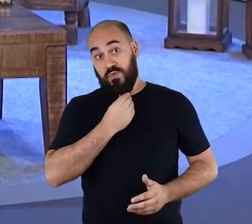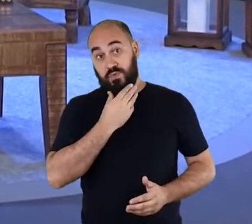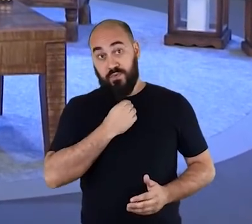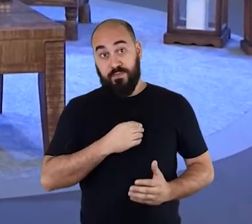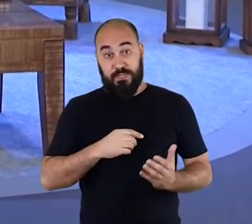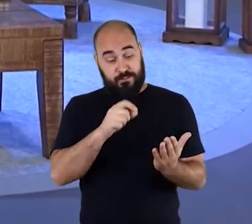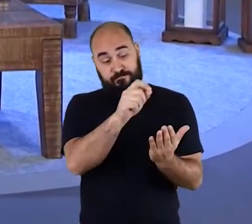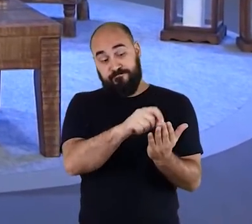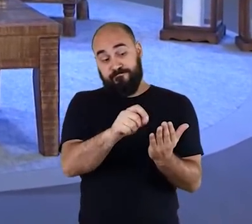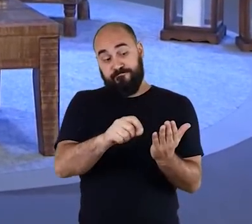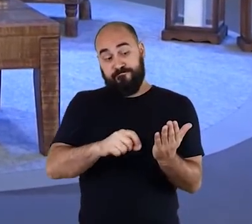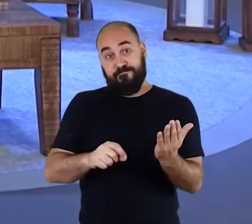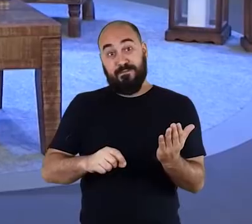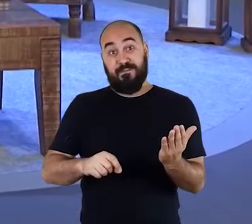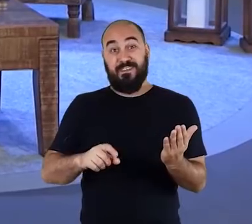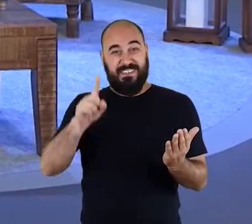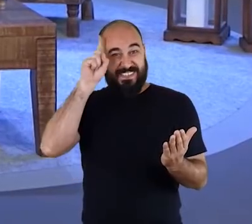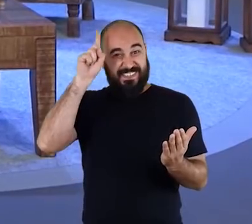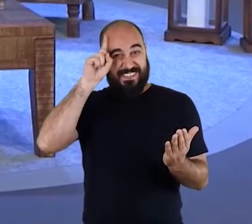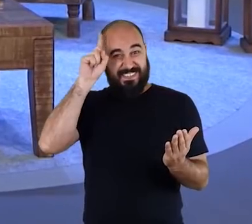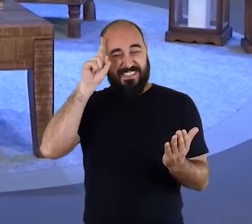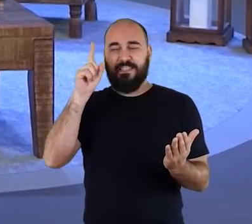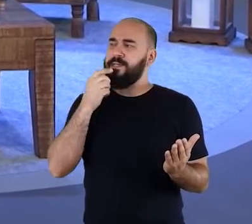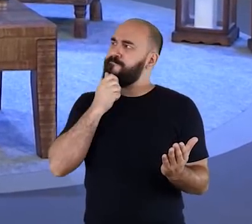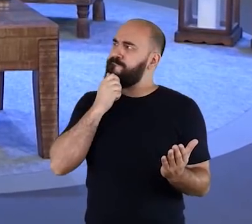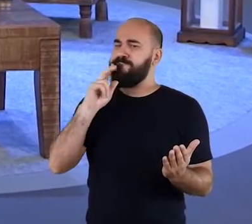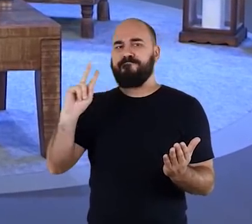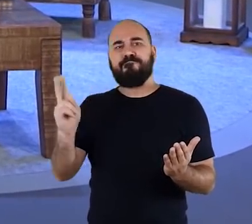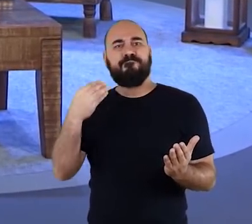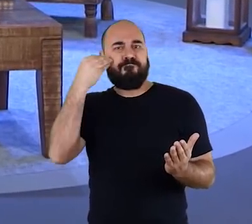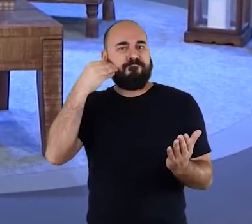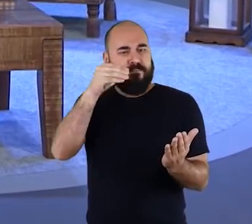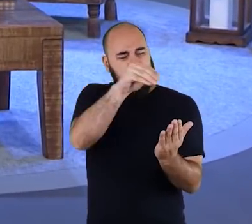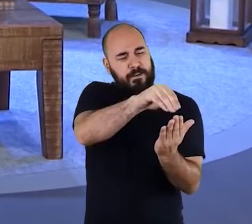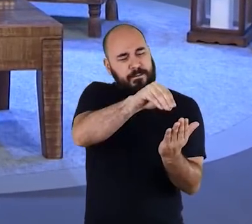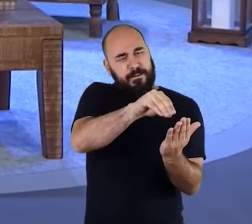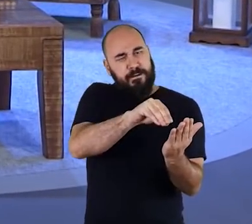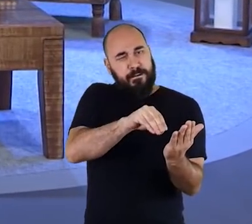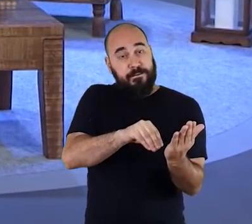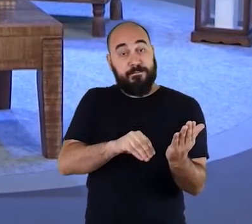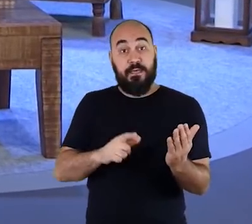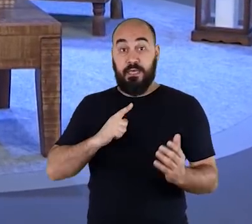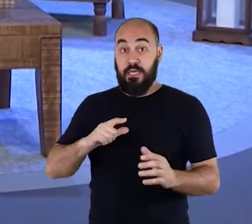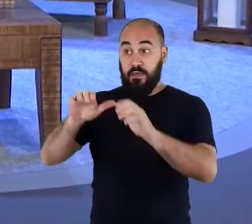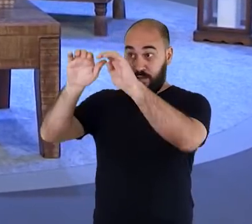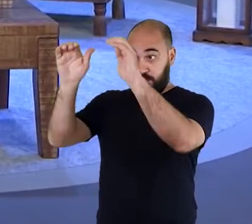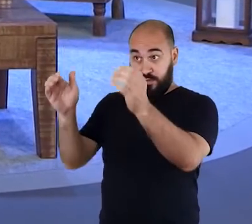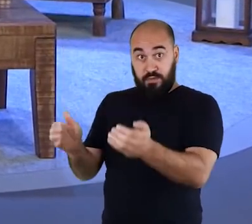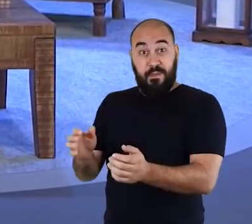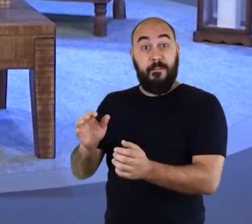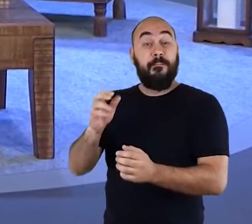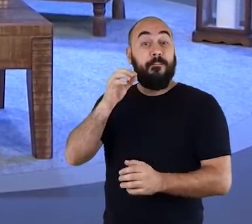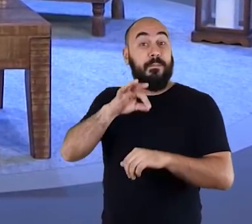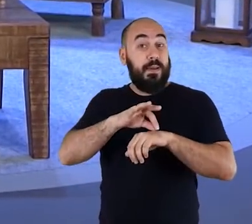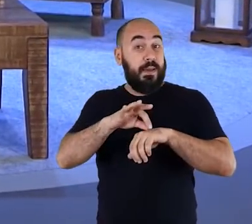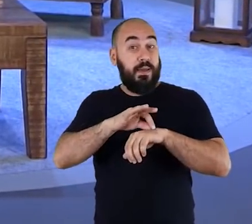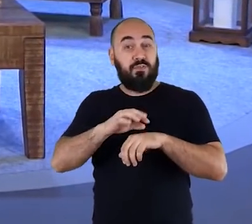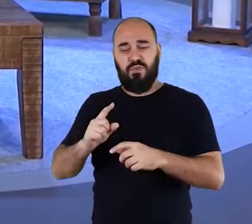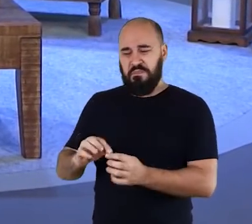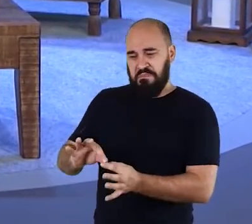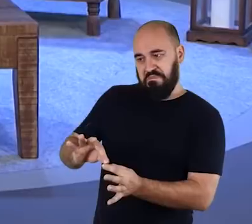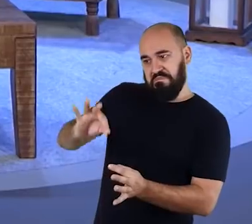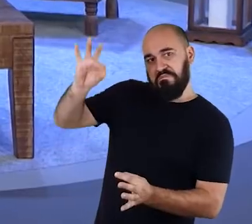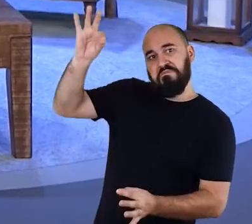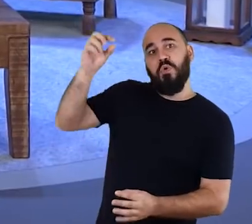basalto, como eu falei com vocês, preto, e tinha aproximadamente 1 metro de altura e 60 centímetros de largura. E